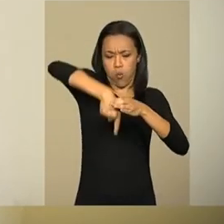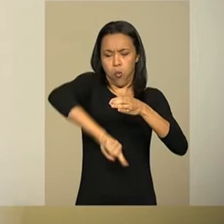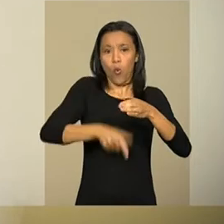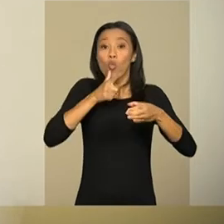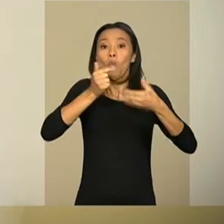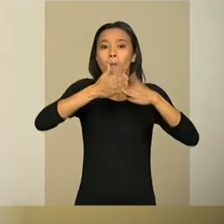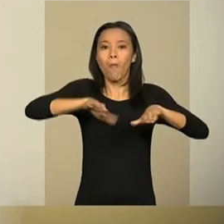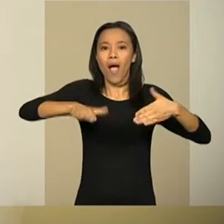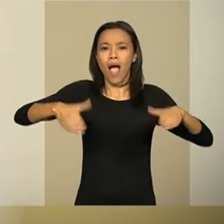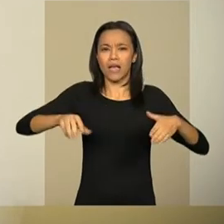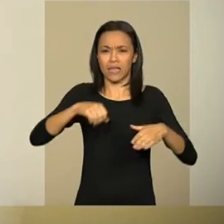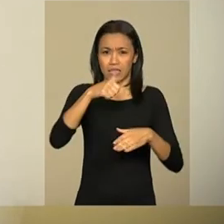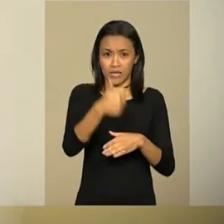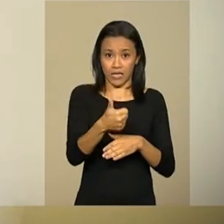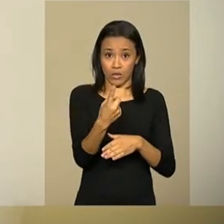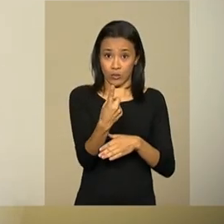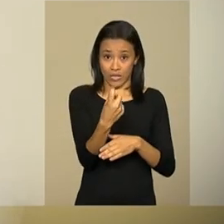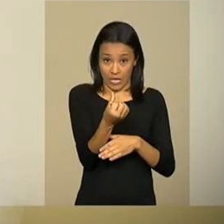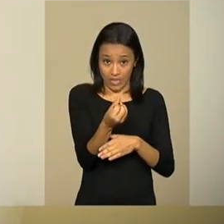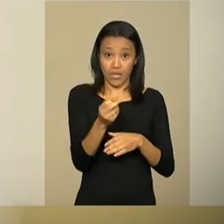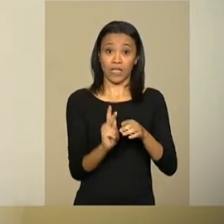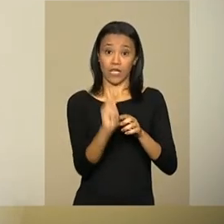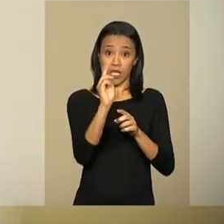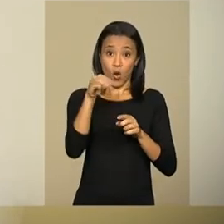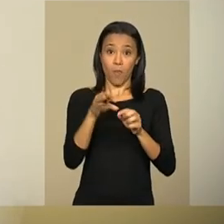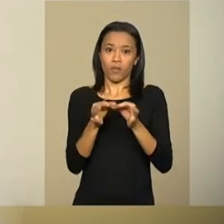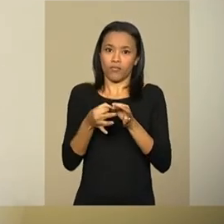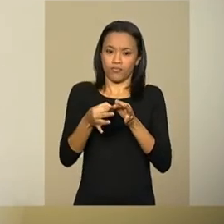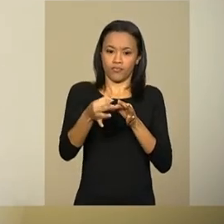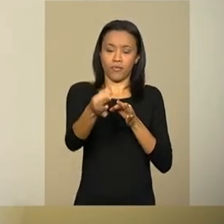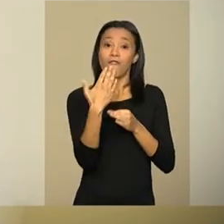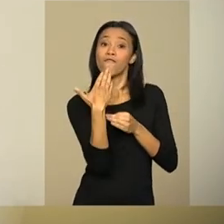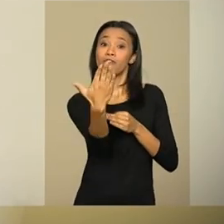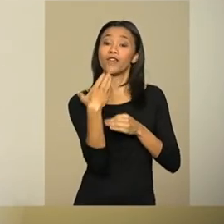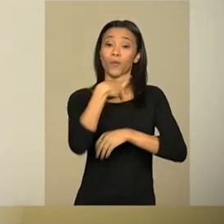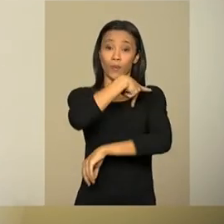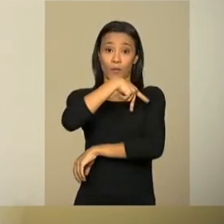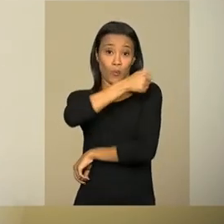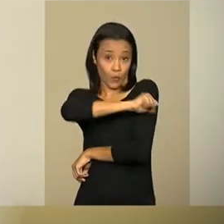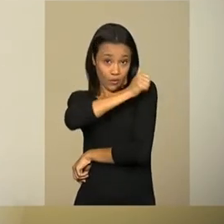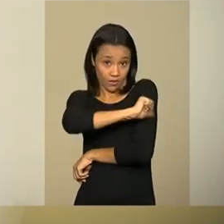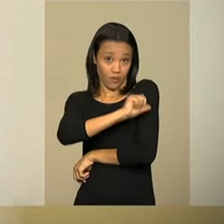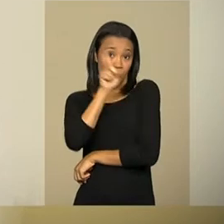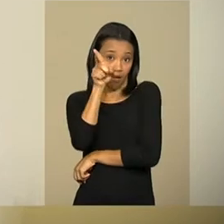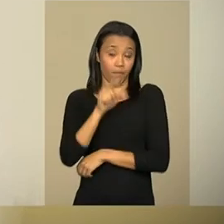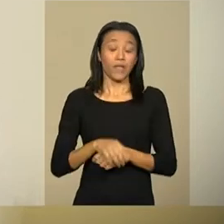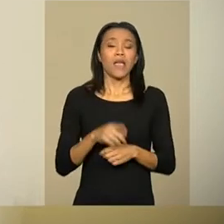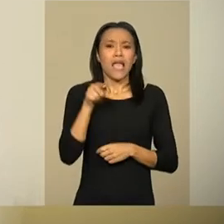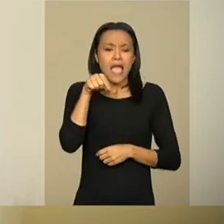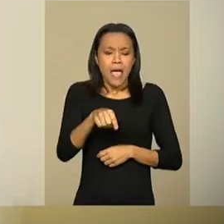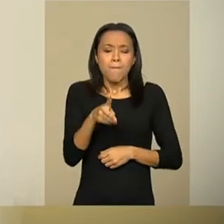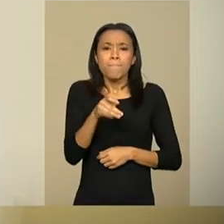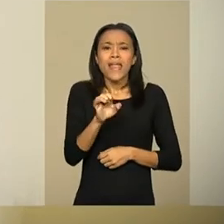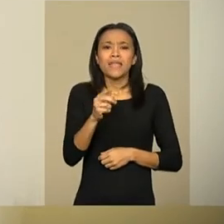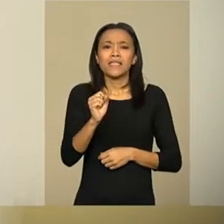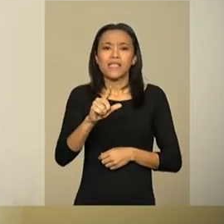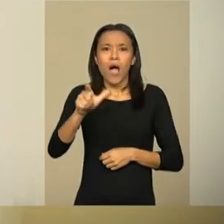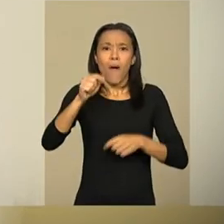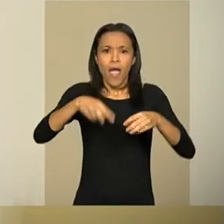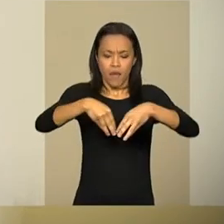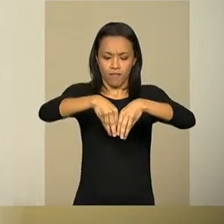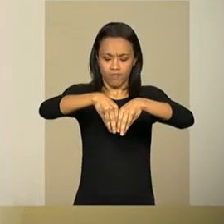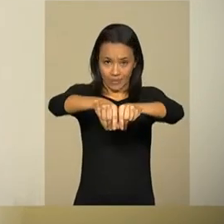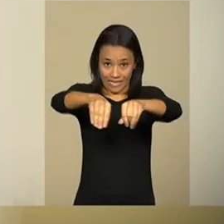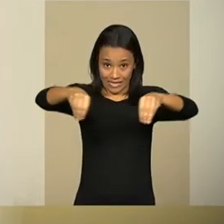A 160 km do Litoral em frente ao Rio de Janeiro o pré-sal é aquela camada que fica abaixo da